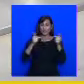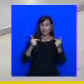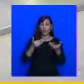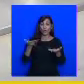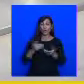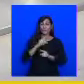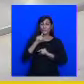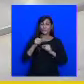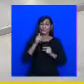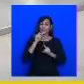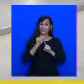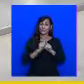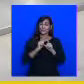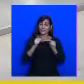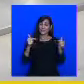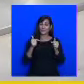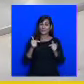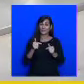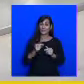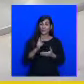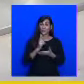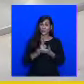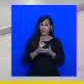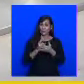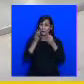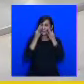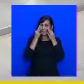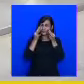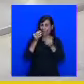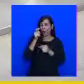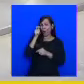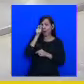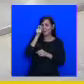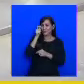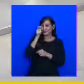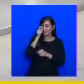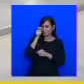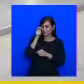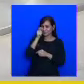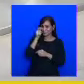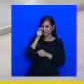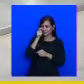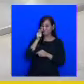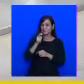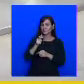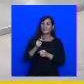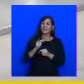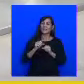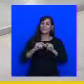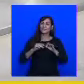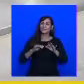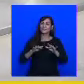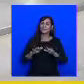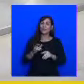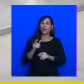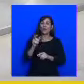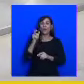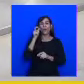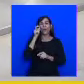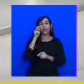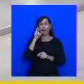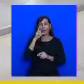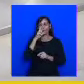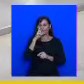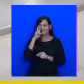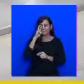do mês da sorte. Continue ligada, continue atenta, atento à nossa transmissão, de olho na